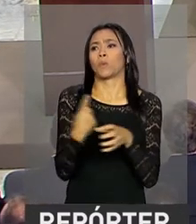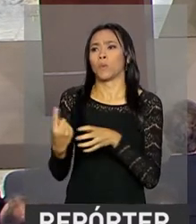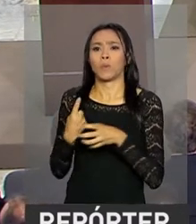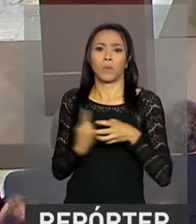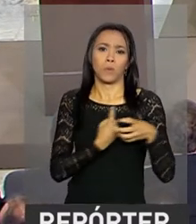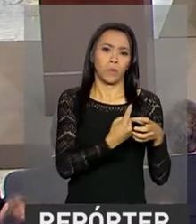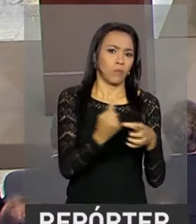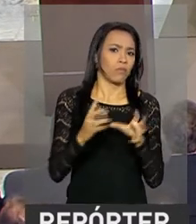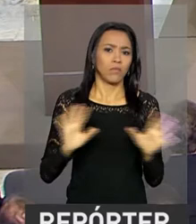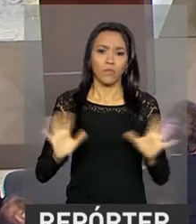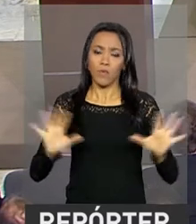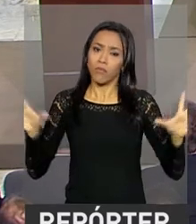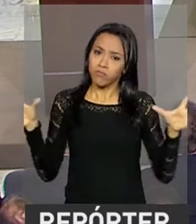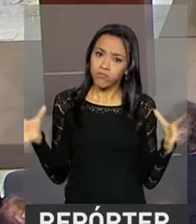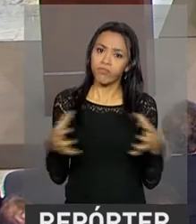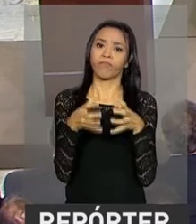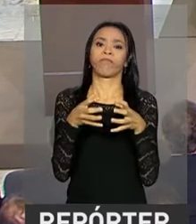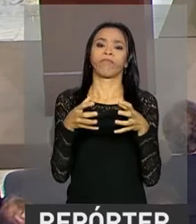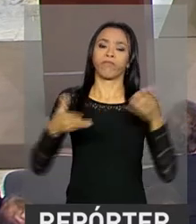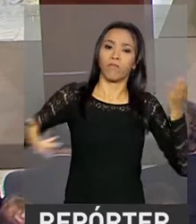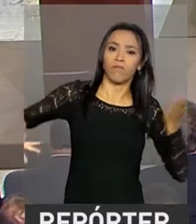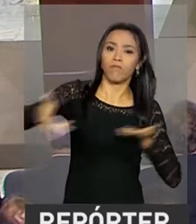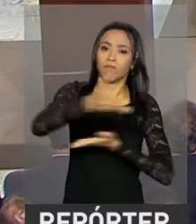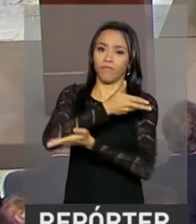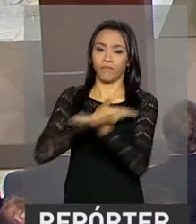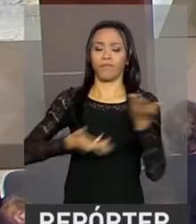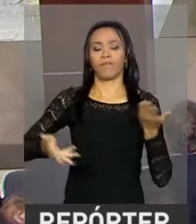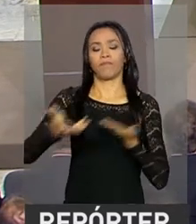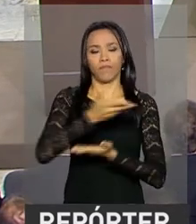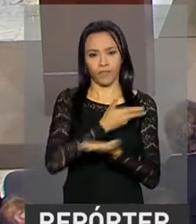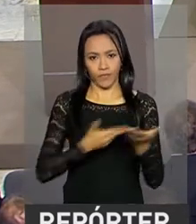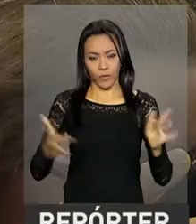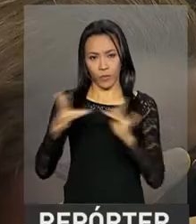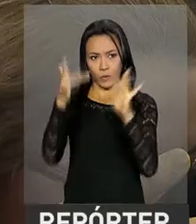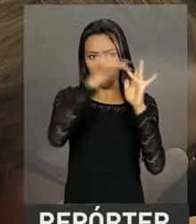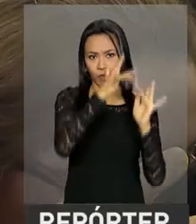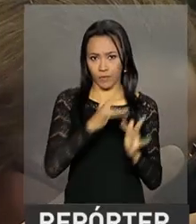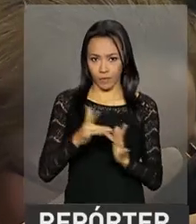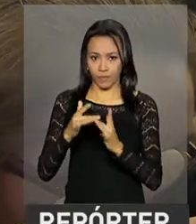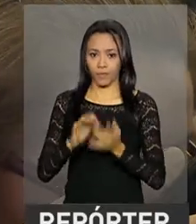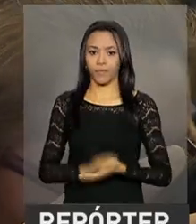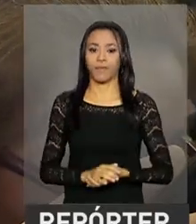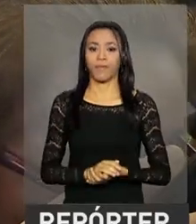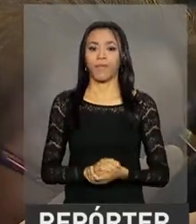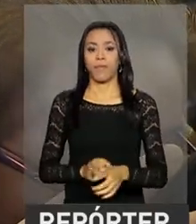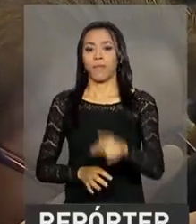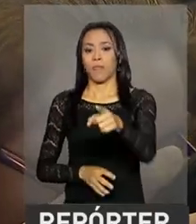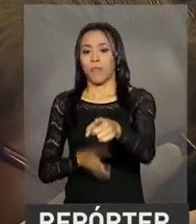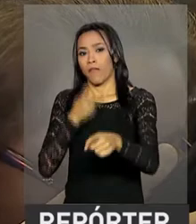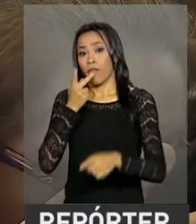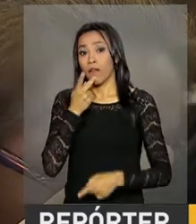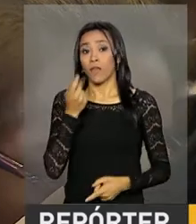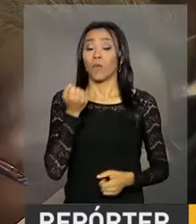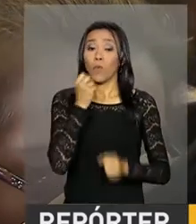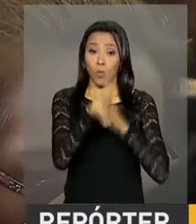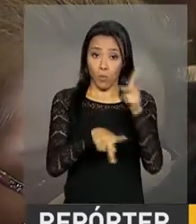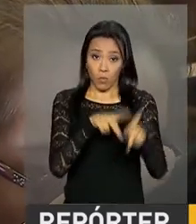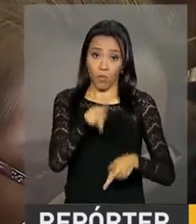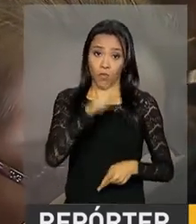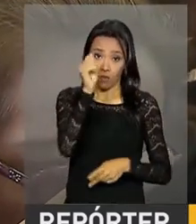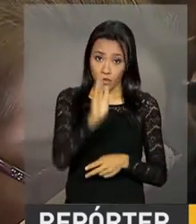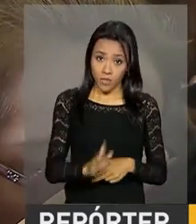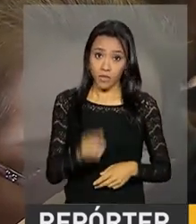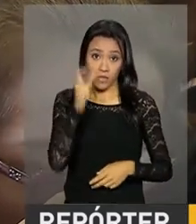qualidade mas vamos divers ali zardari as nossas relações povo brasileiro cada vez mais se interessam